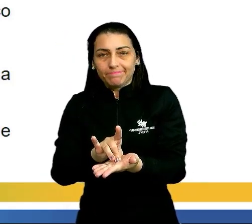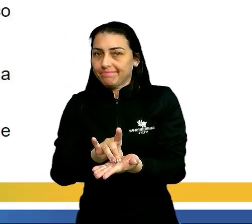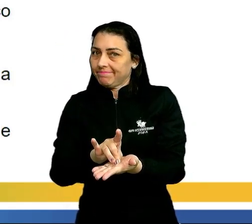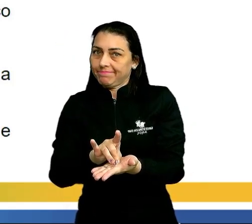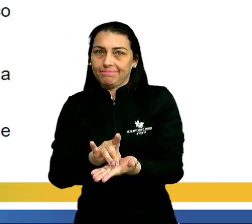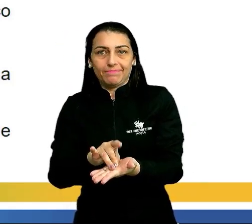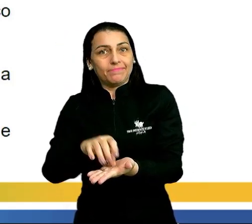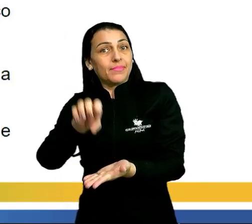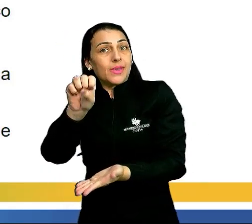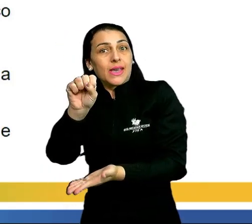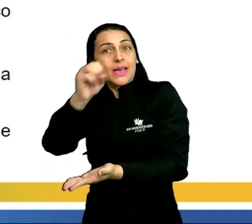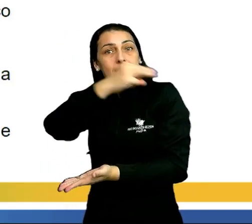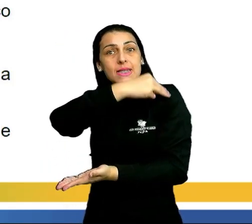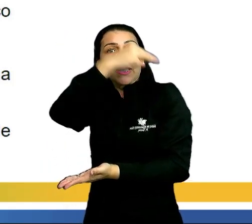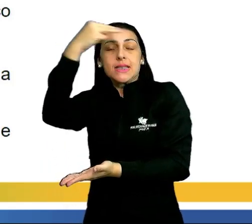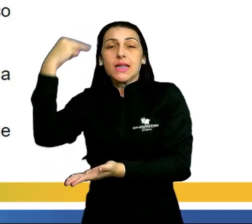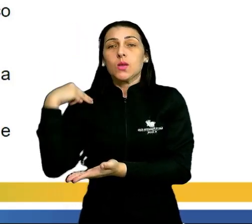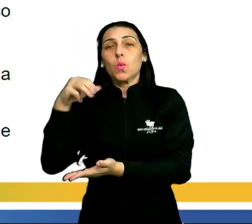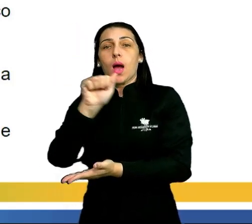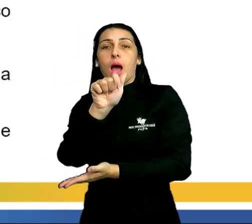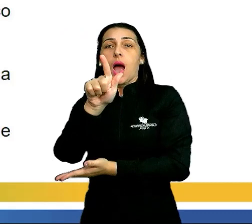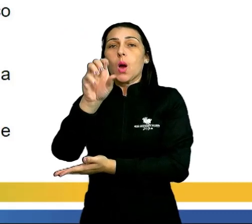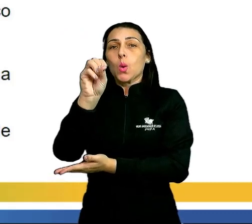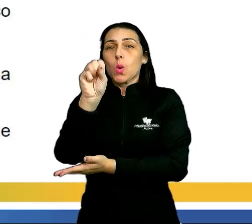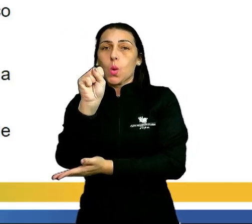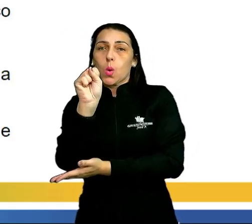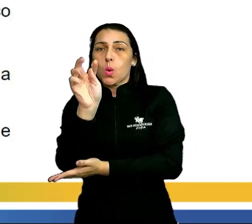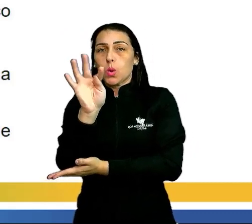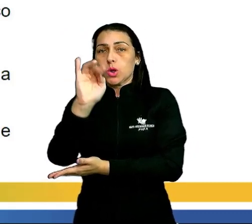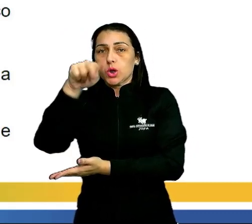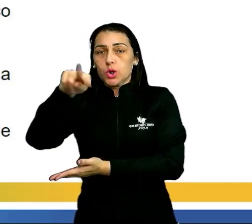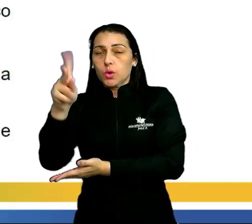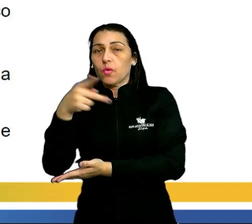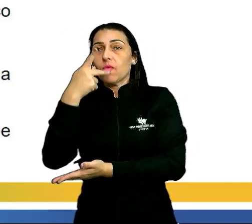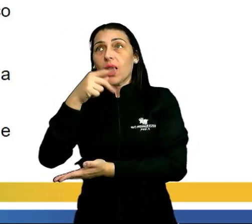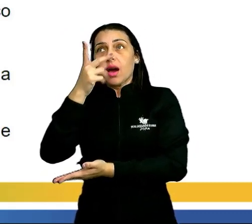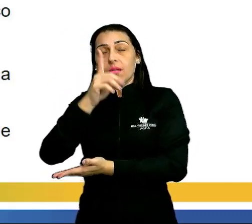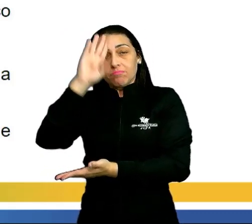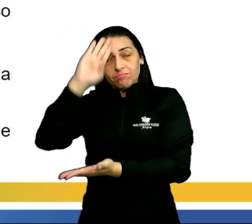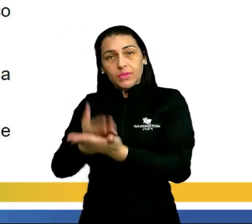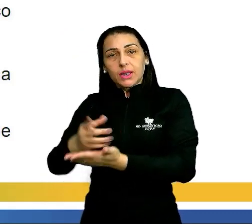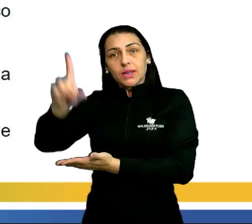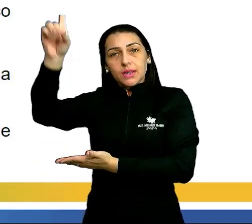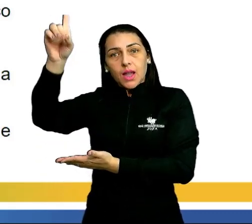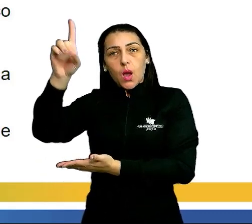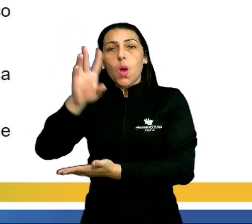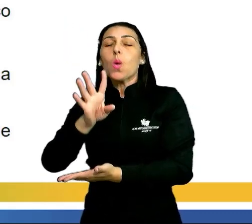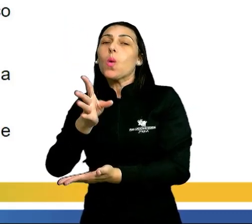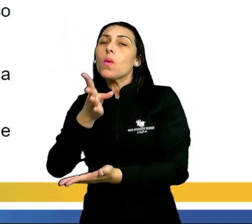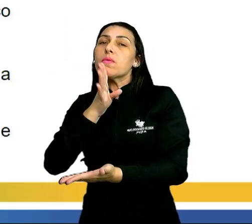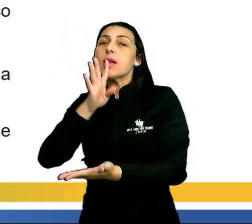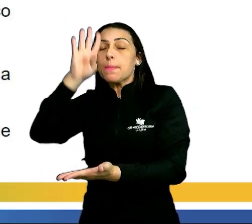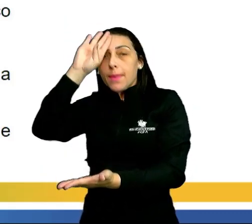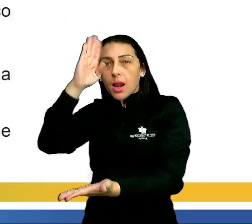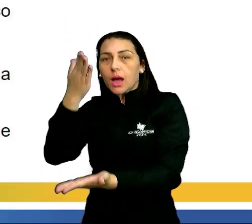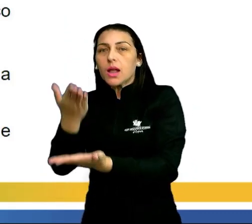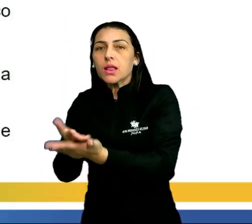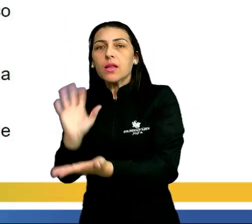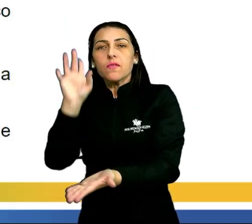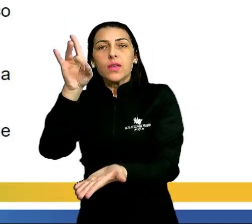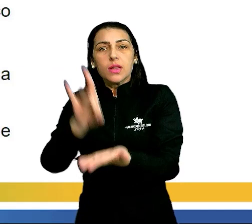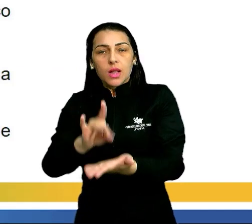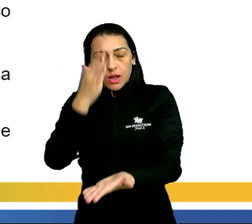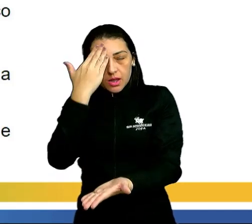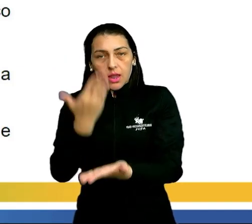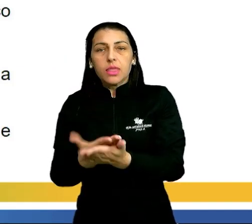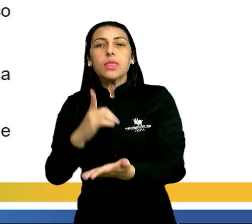Santo Agostinho. Santo Agostinho diz que quando a gente crê em Deus, a gente crê para conhecer e conhece para crer, né? Então ele